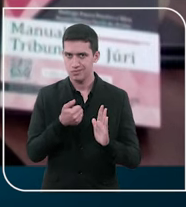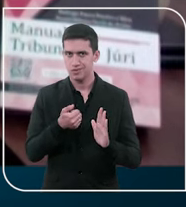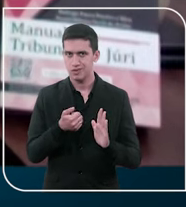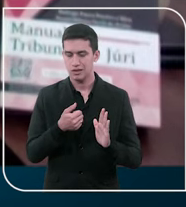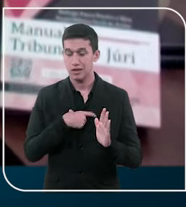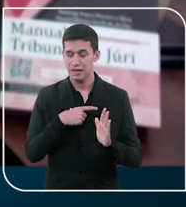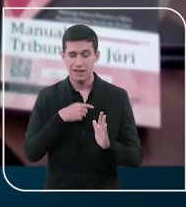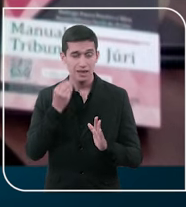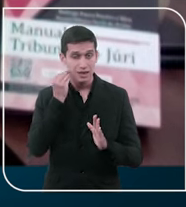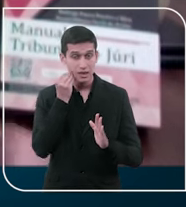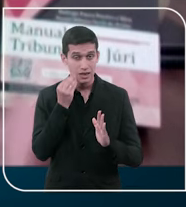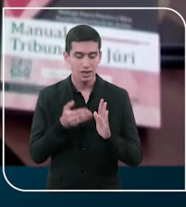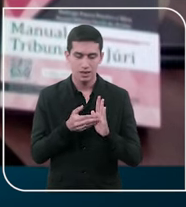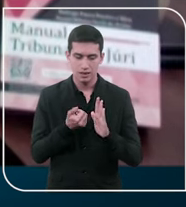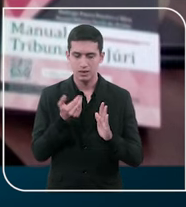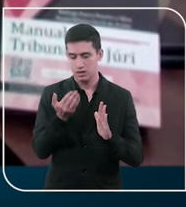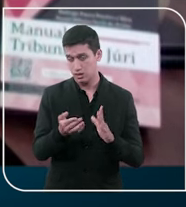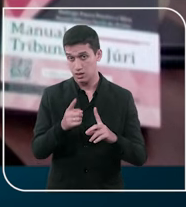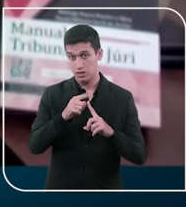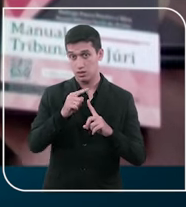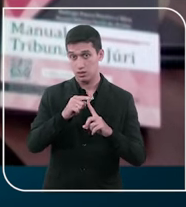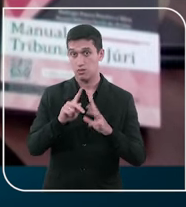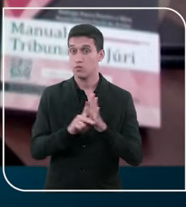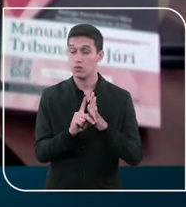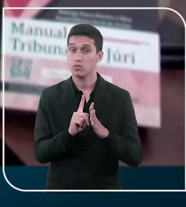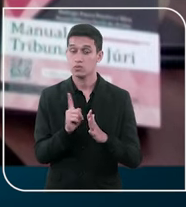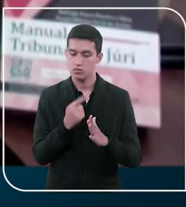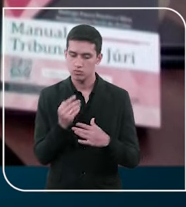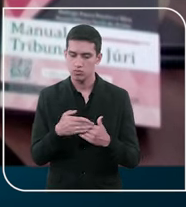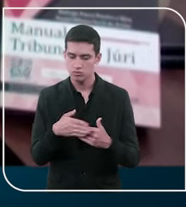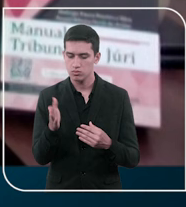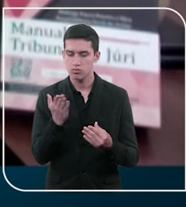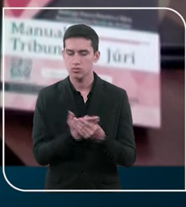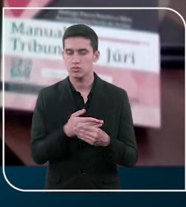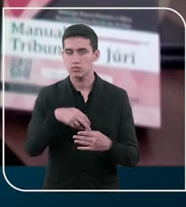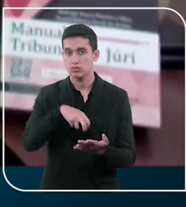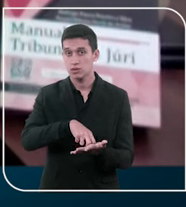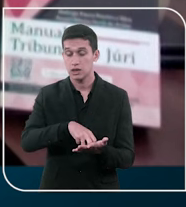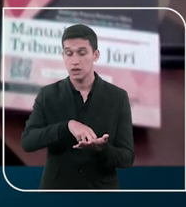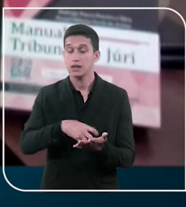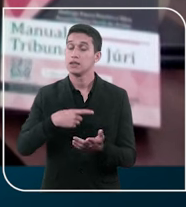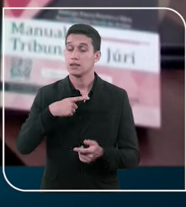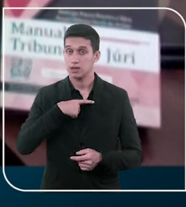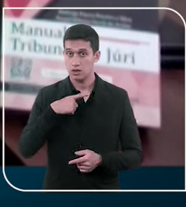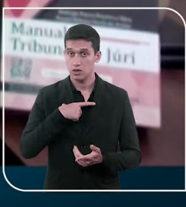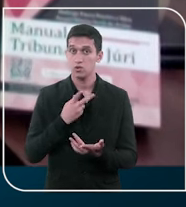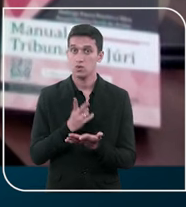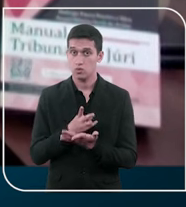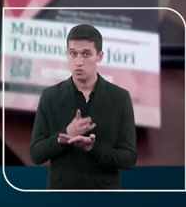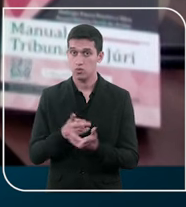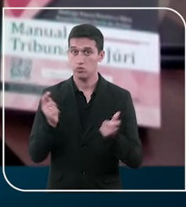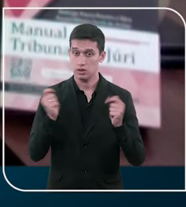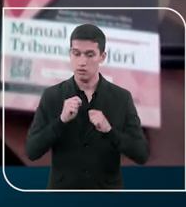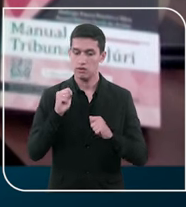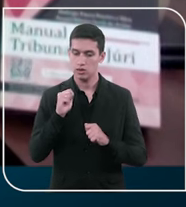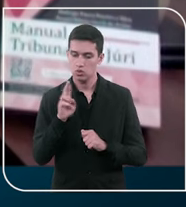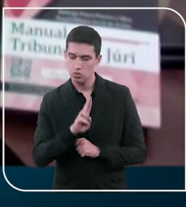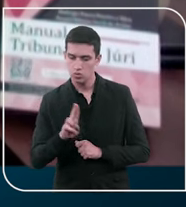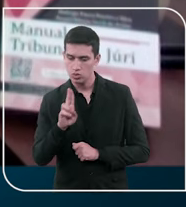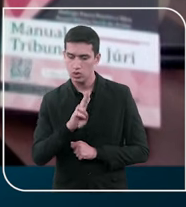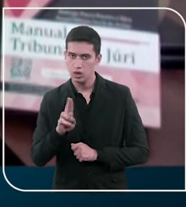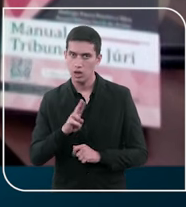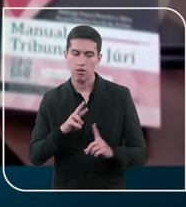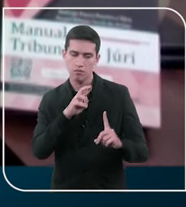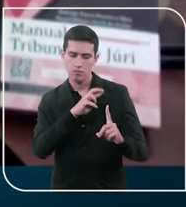retirado... tenha tentado retirar este modelo do nosso processo penal, ainda é possível que